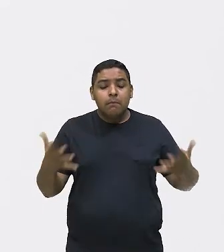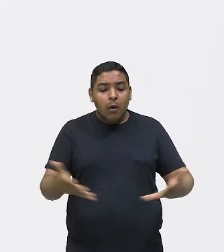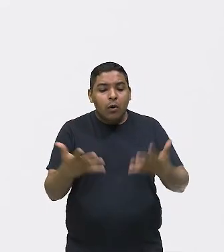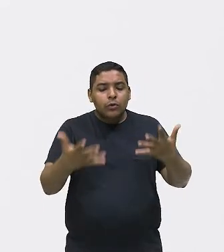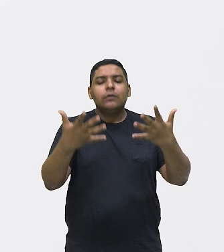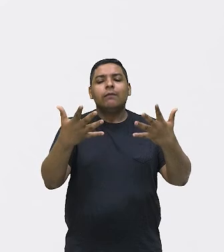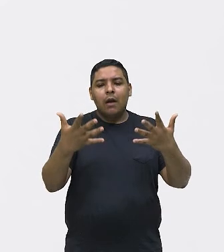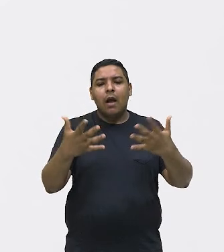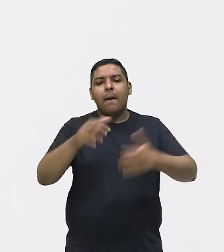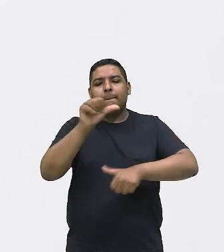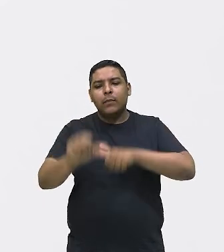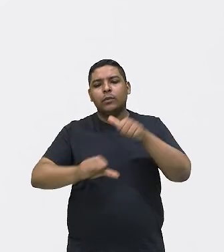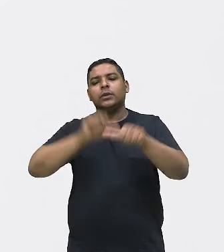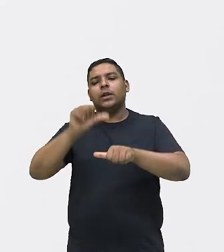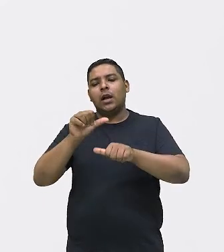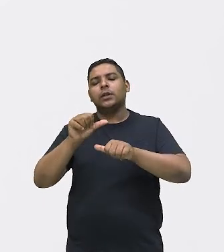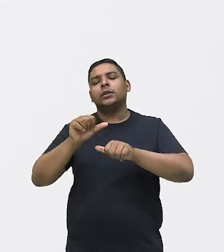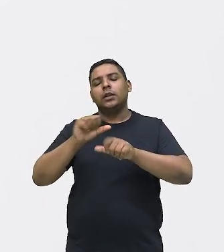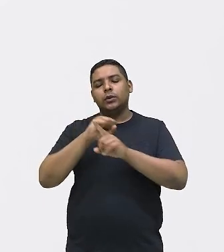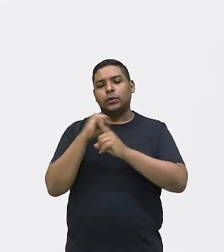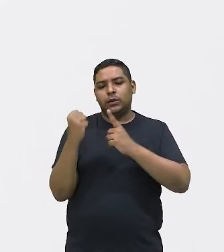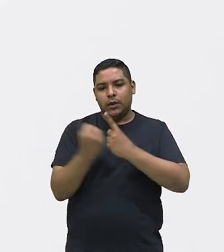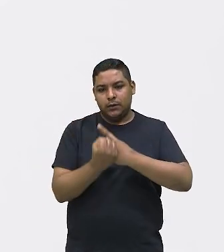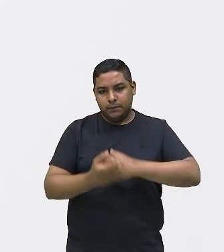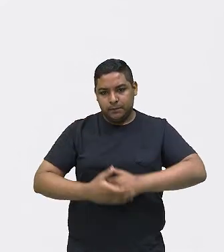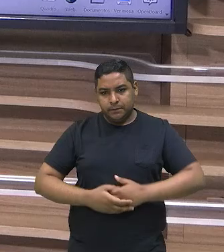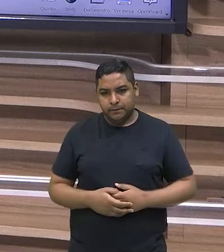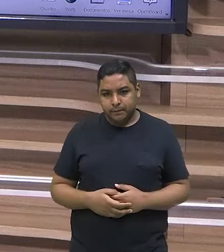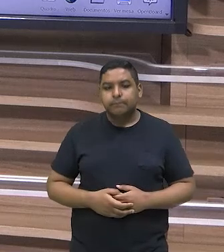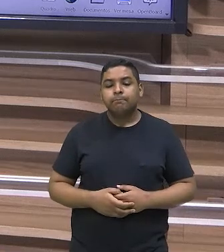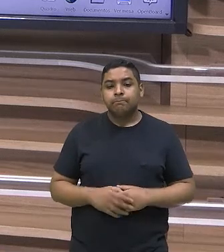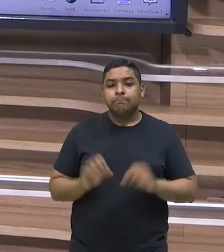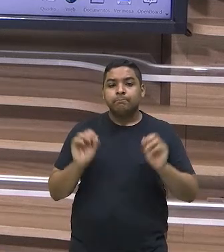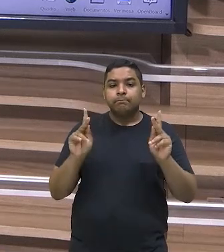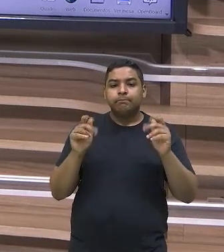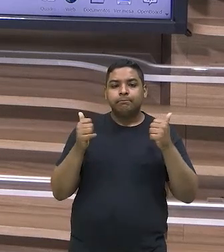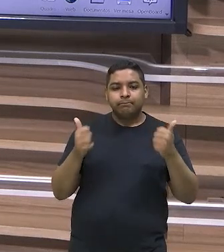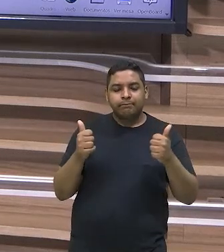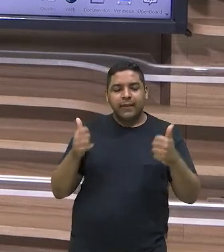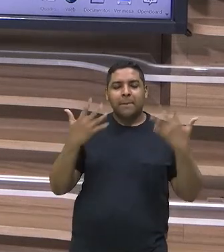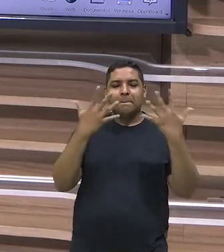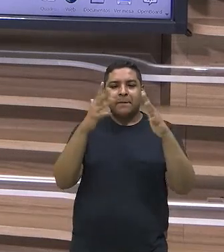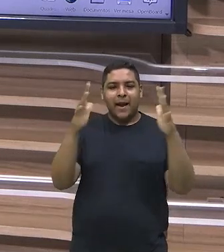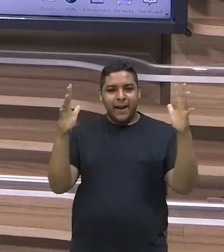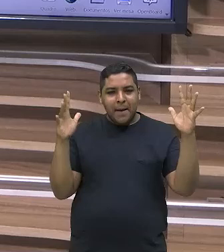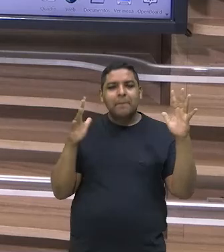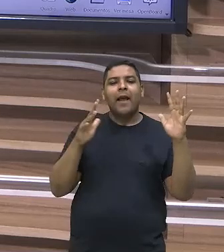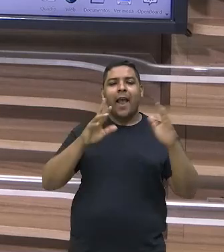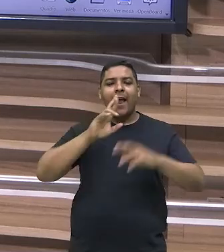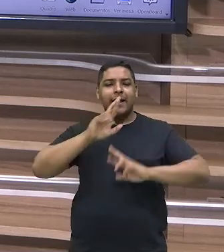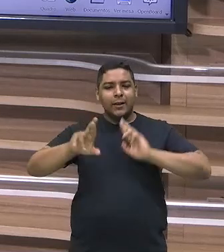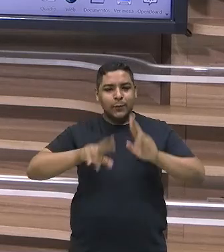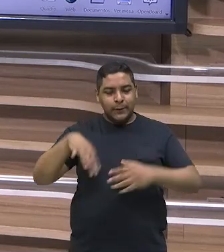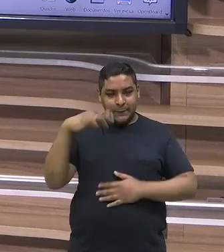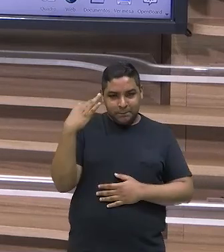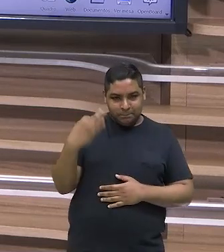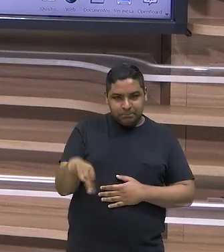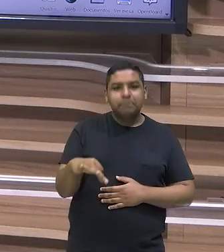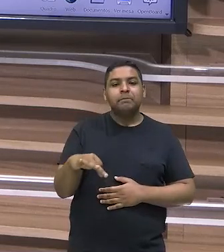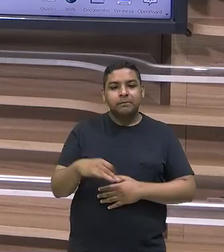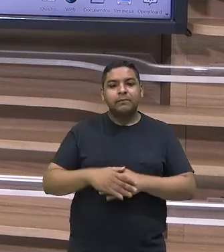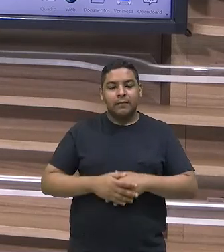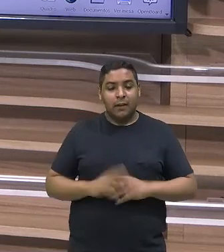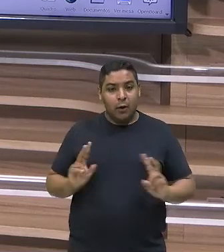que provoca as mudanças sociais. Muito bem, parabéns para aqueles que acertaram e